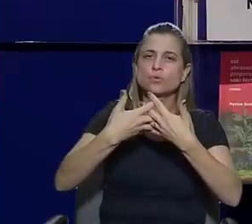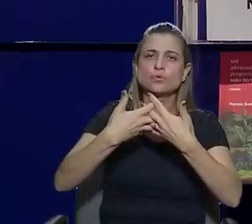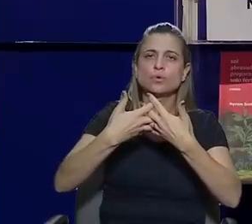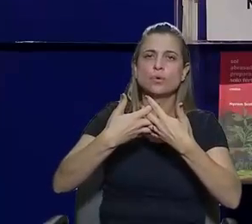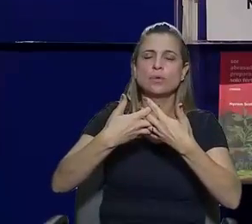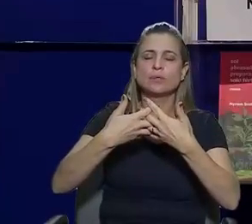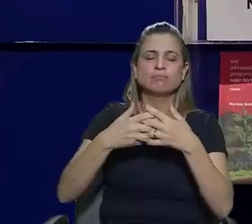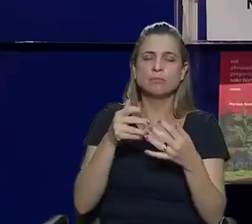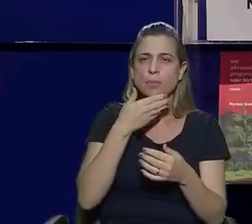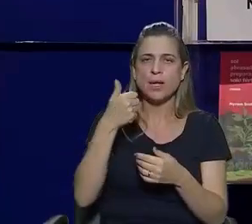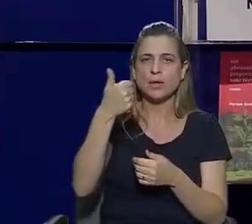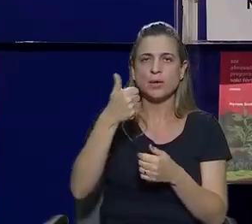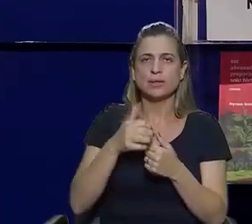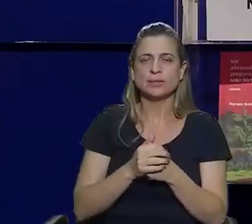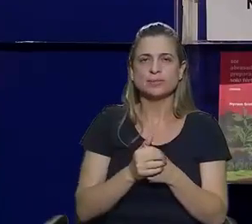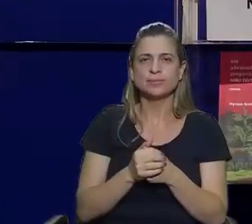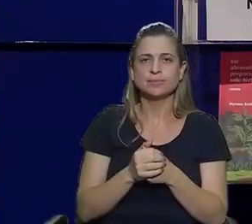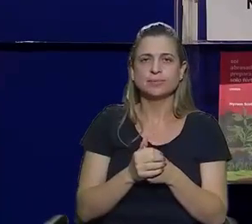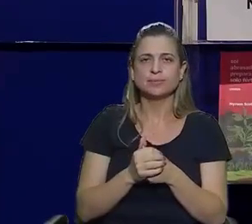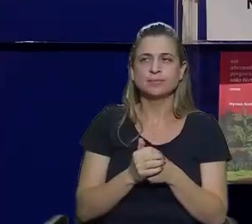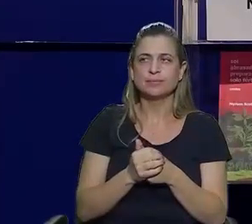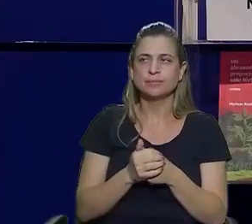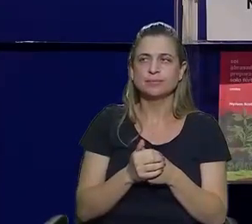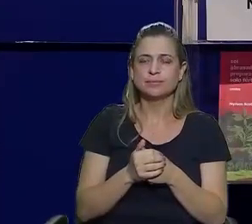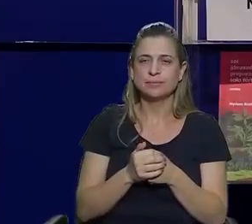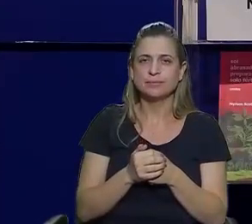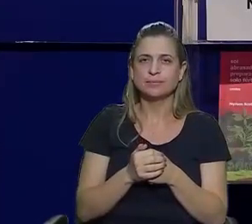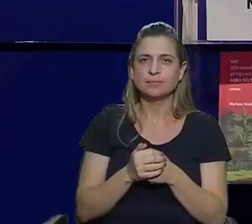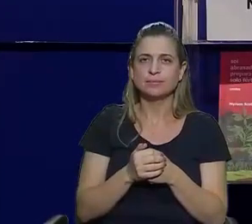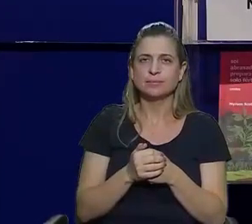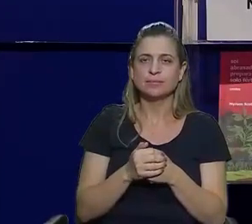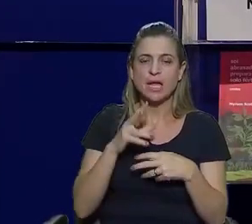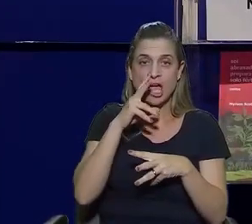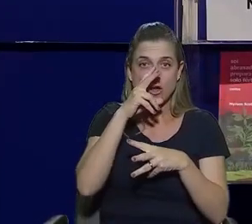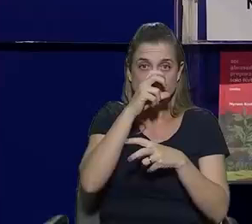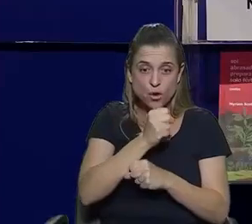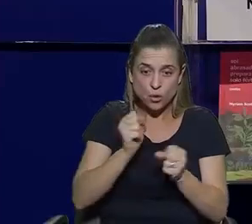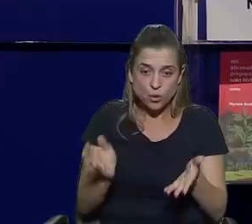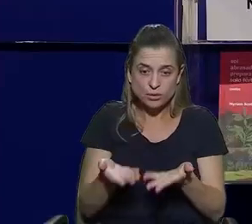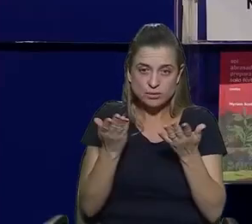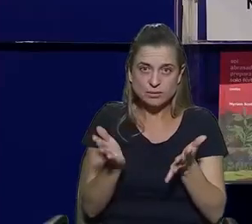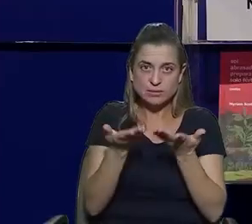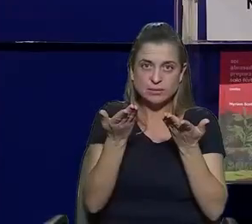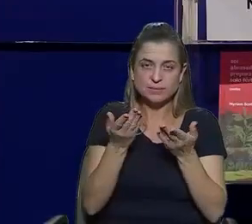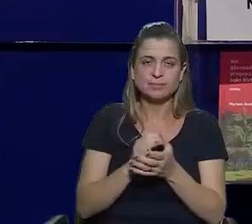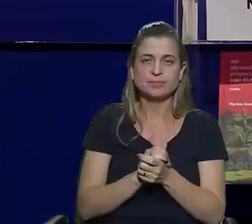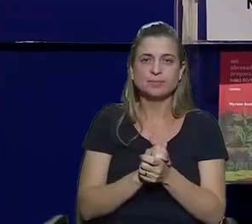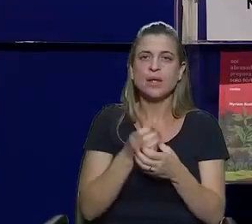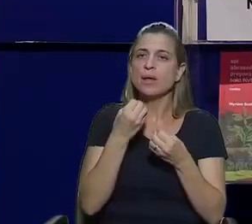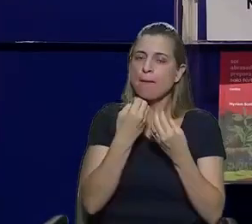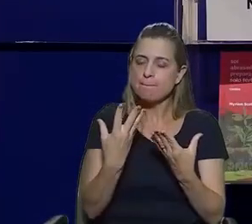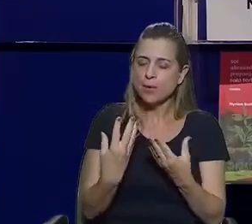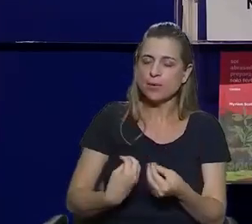os gregos, né? Então, são essas forças motrizes que nos levam. Que bom que elas existam,